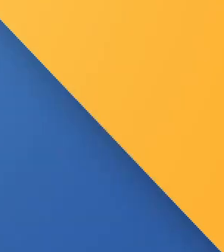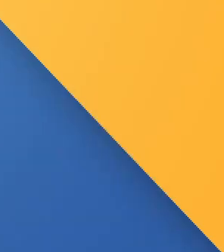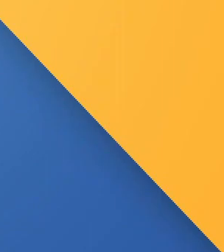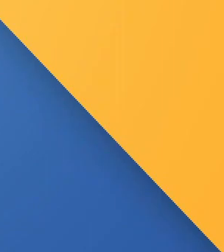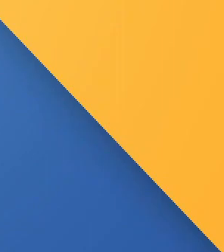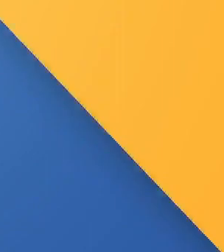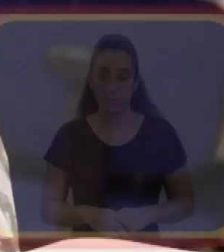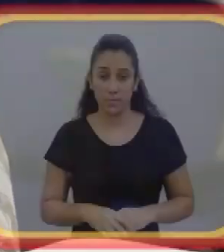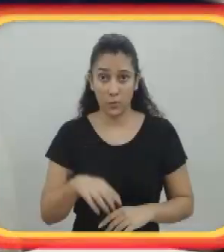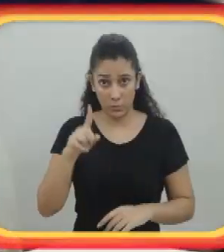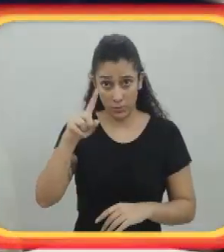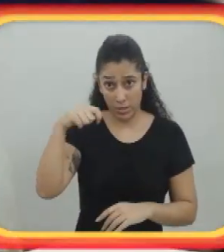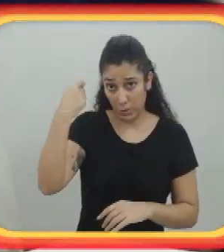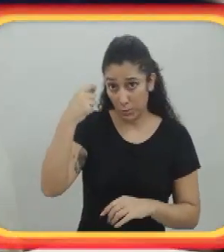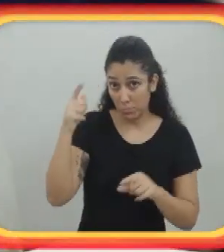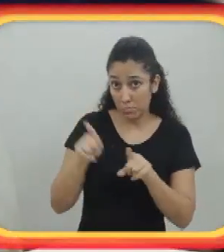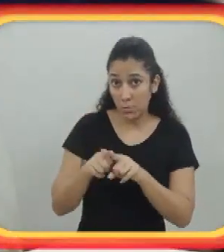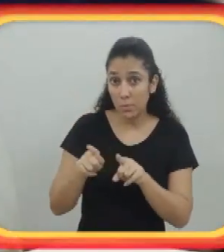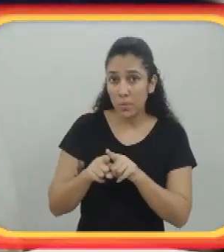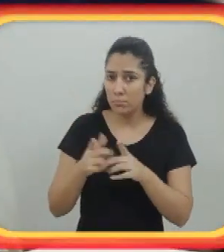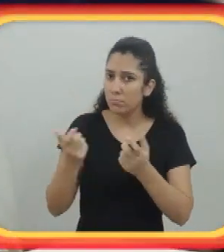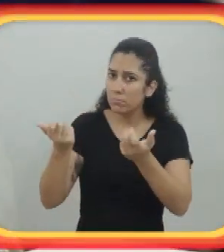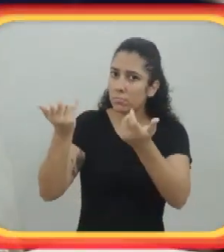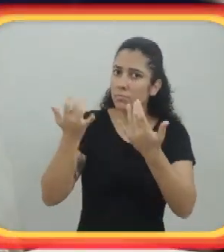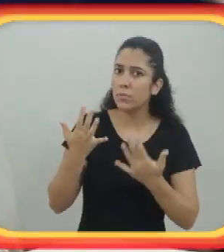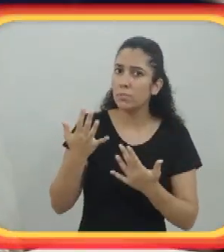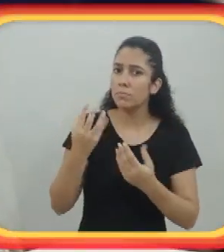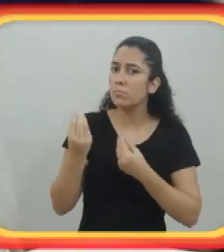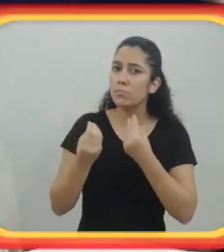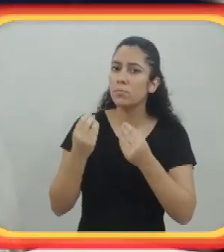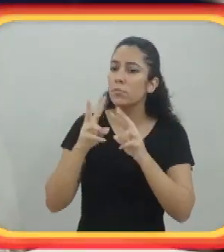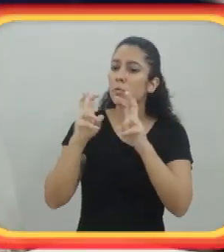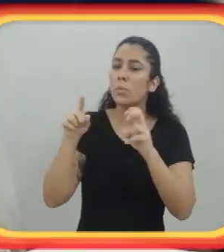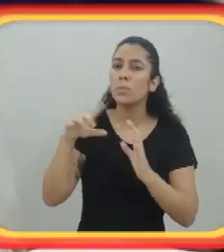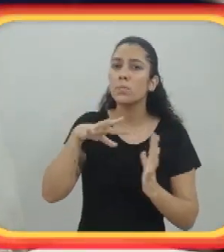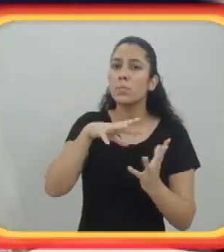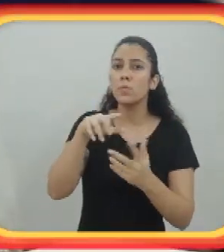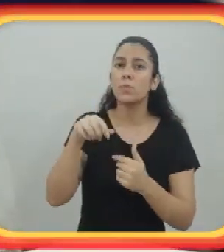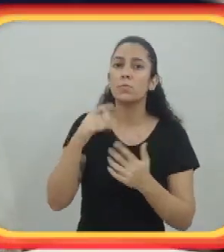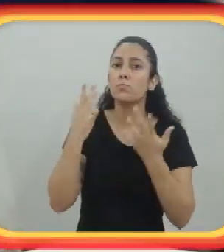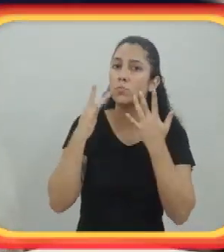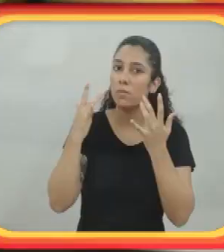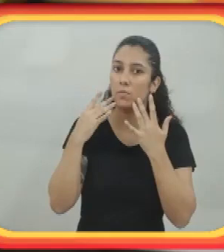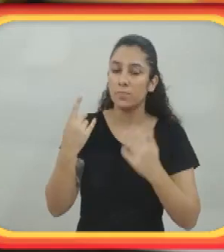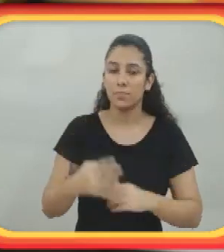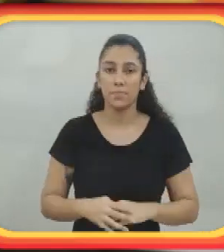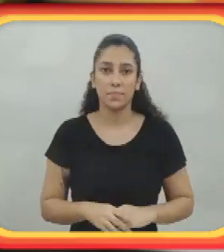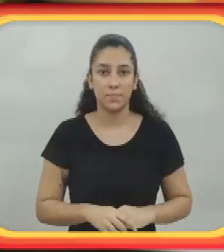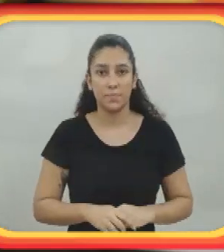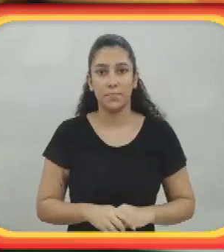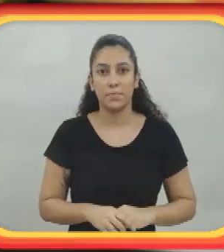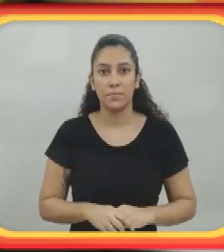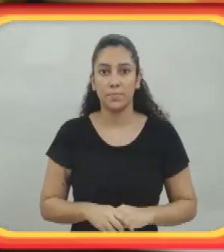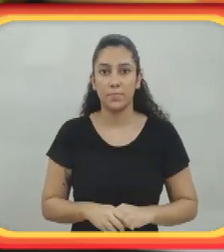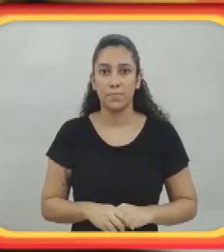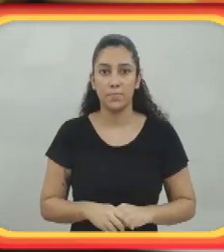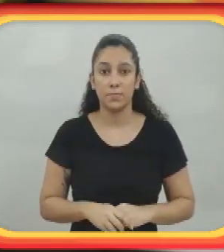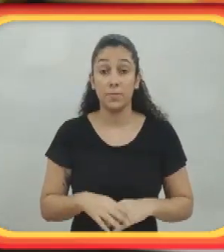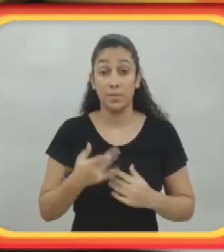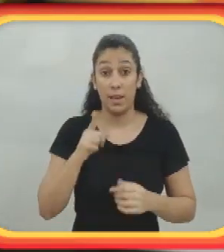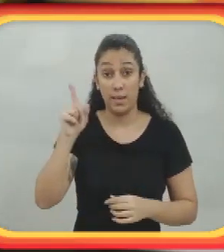mano. Você também é ator. Me conta um pouquinho sobre o mundo teatral. Lá nos idos